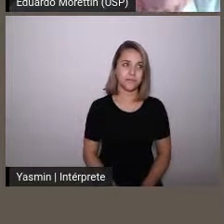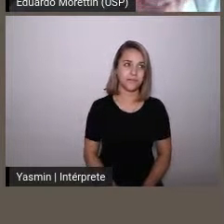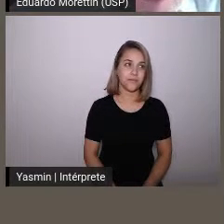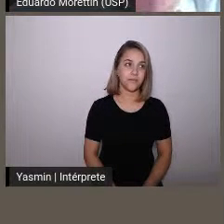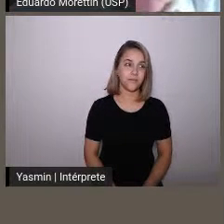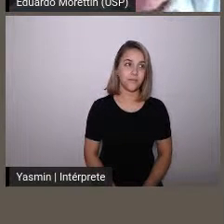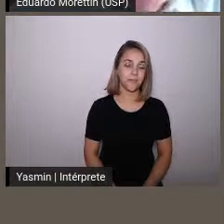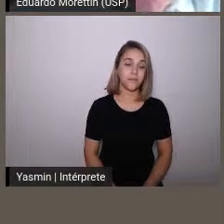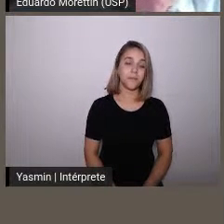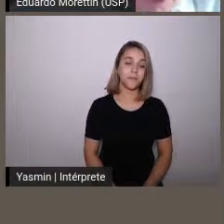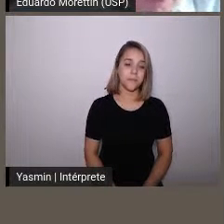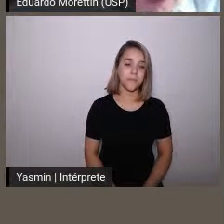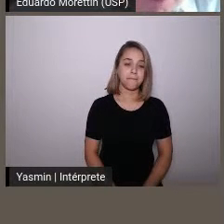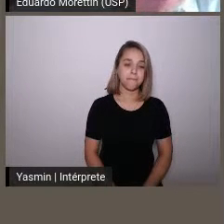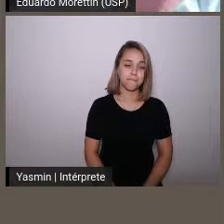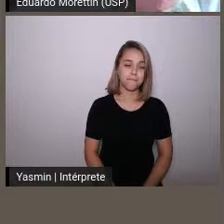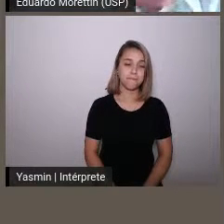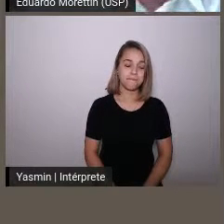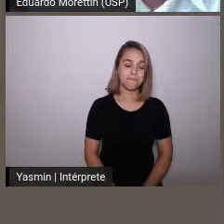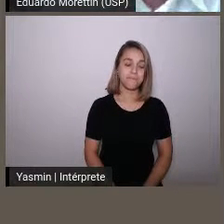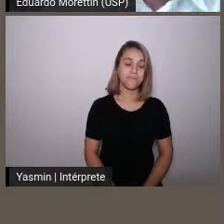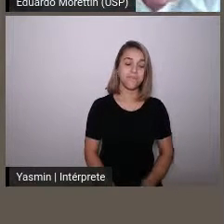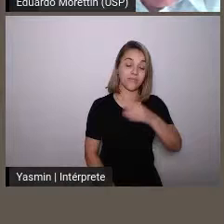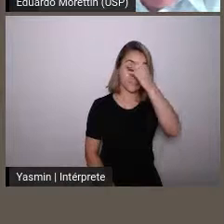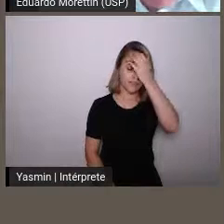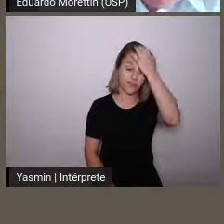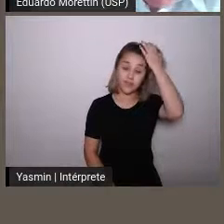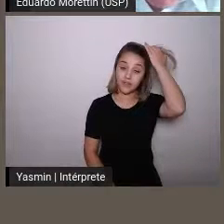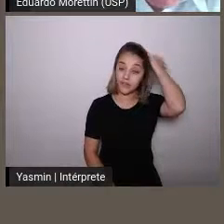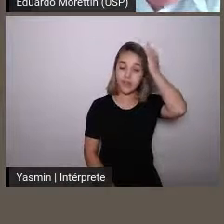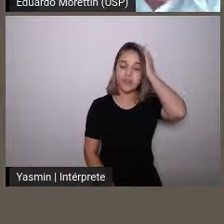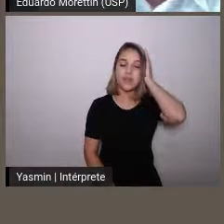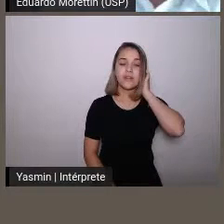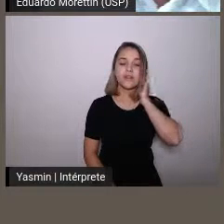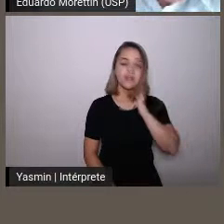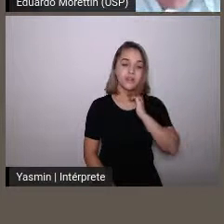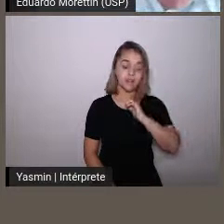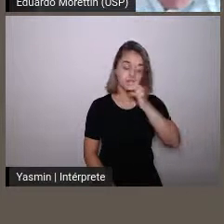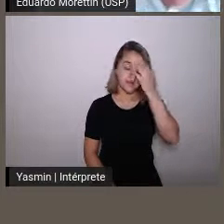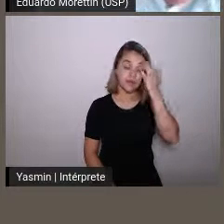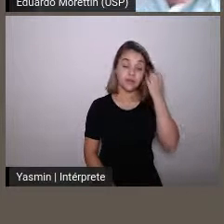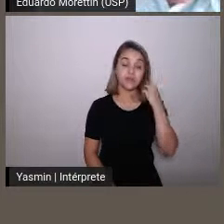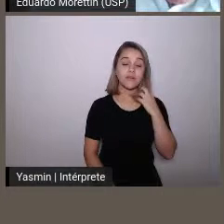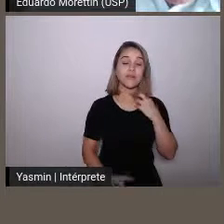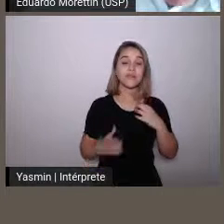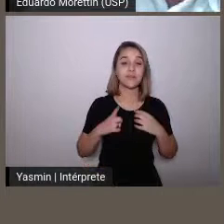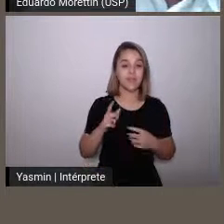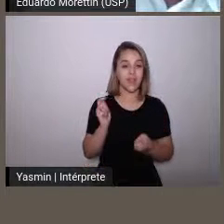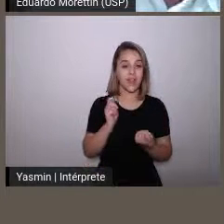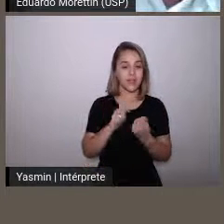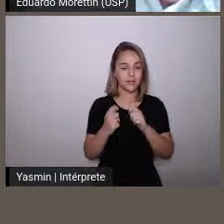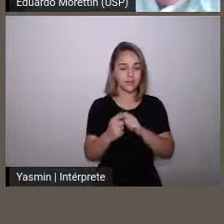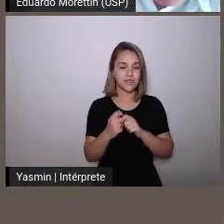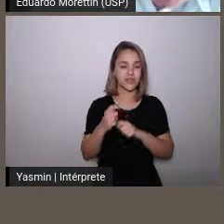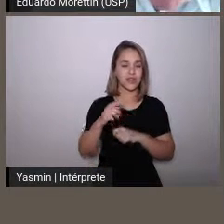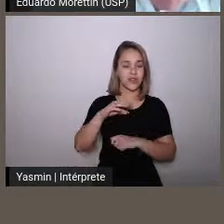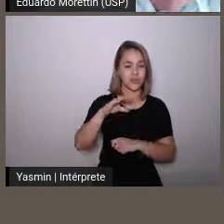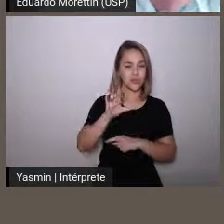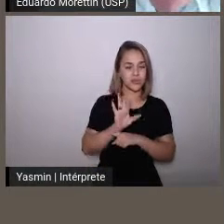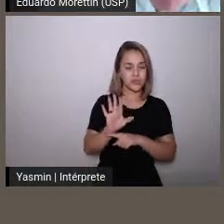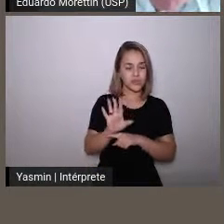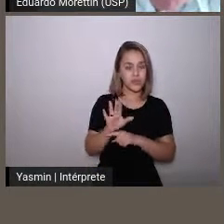Na Claxon temos, pela primeira vez, a adesão do cinema por parte de um grupo